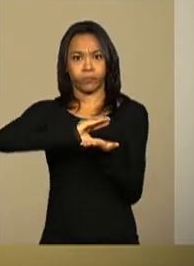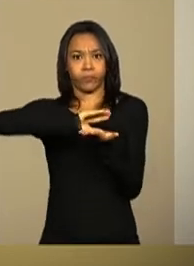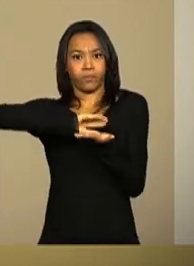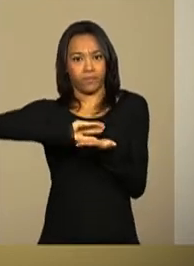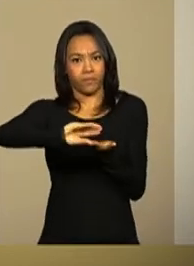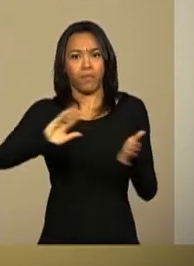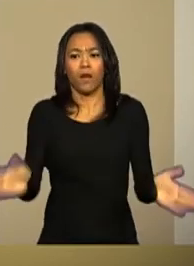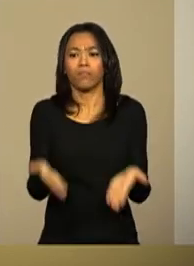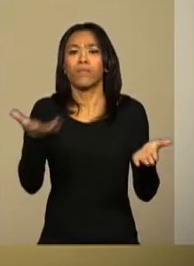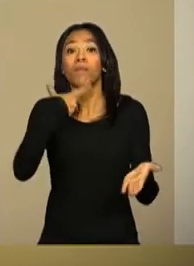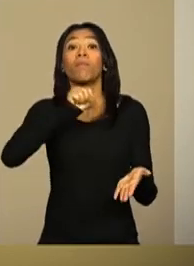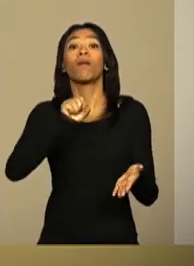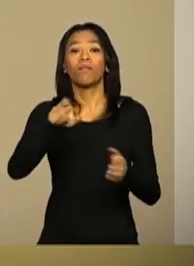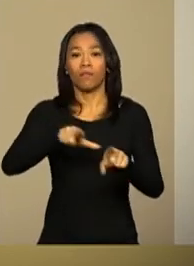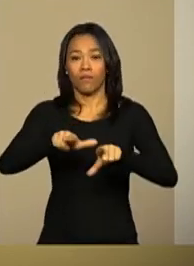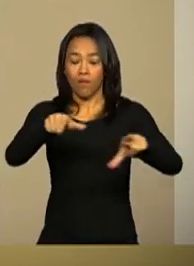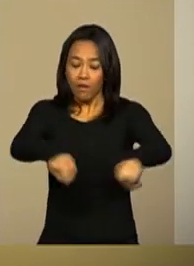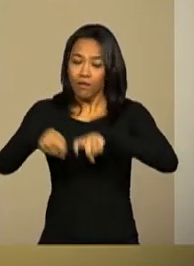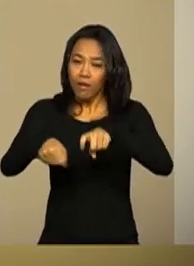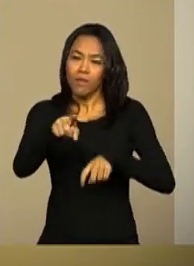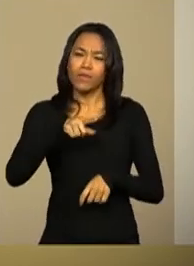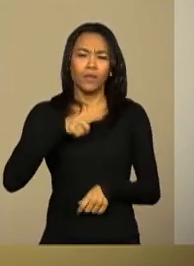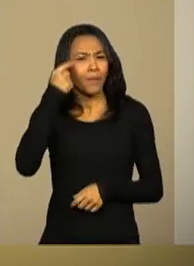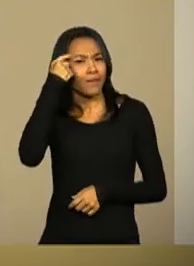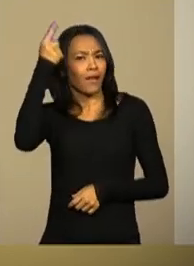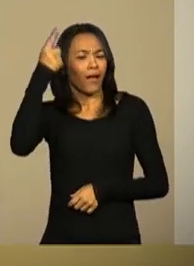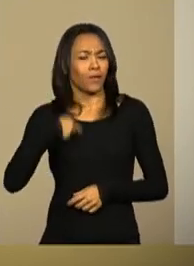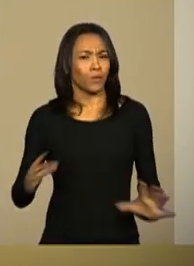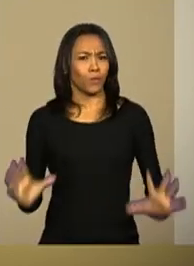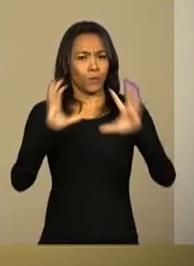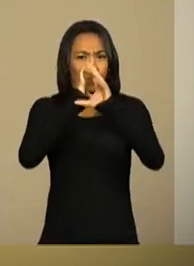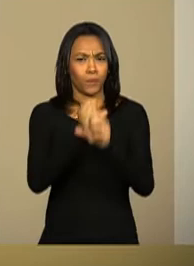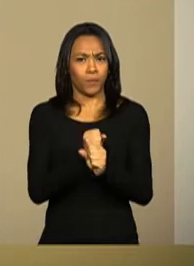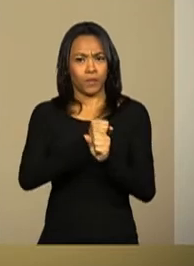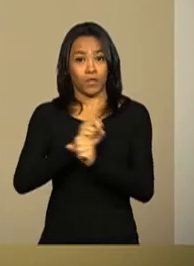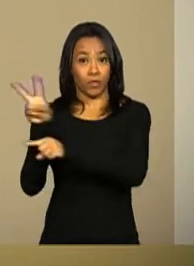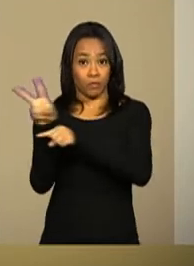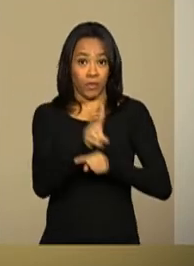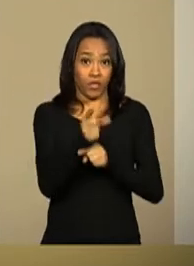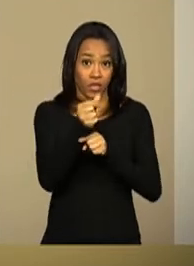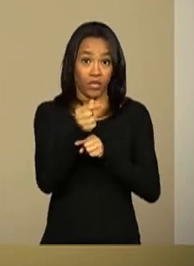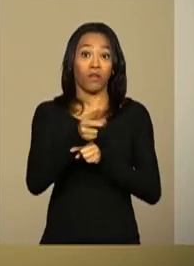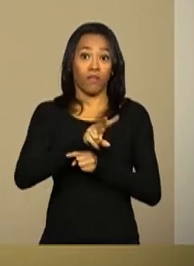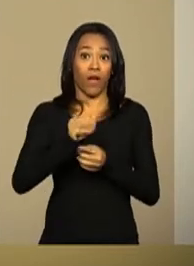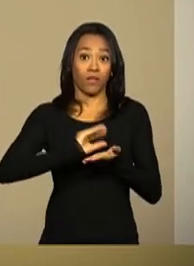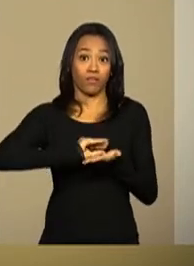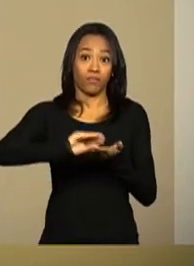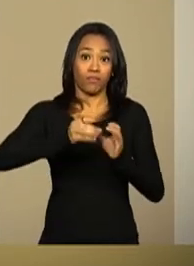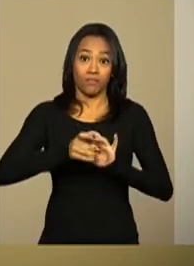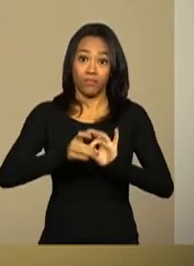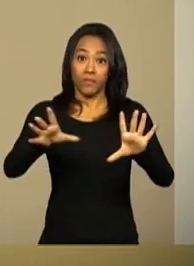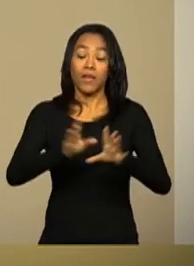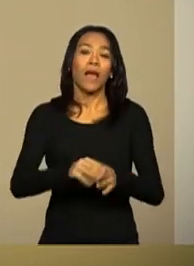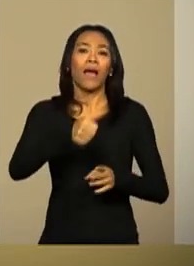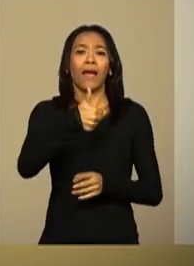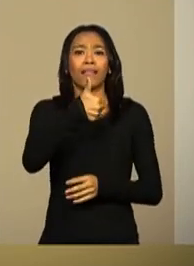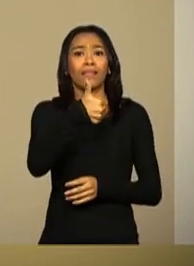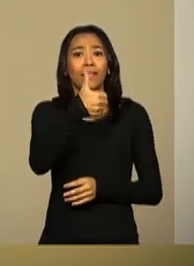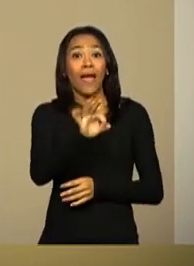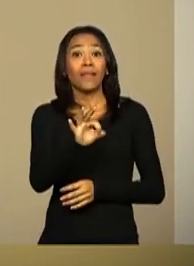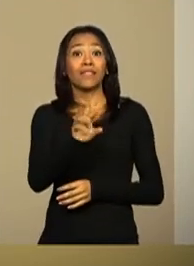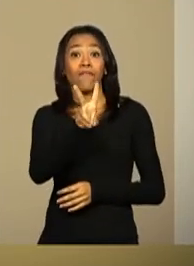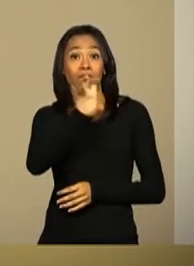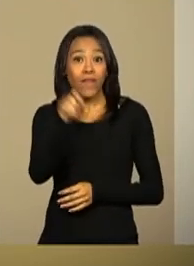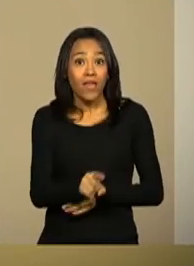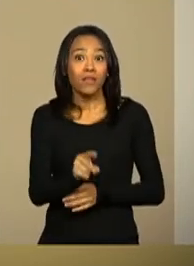apoiar o nosso produtor rural para você ter uma ideia anunciando o total de crédito que vamos liberar nessa a safra é 10